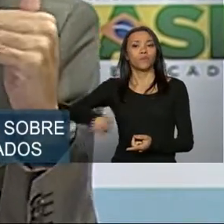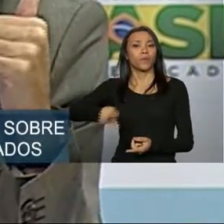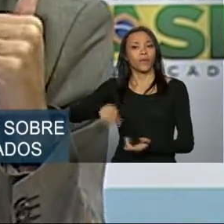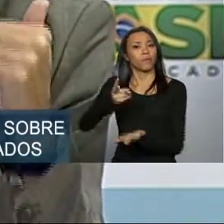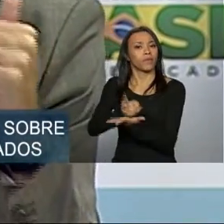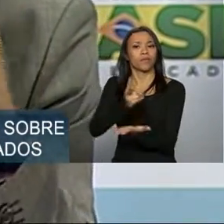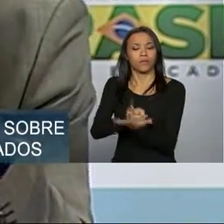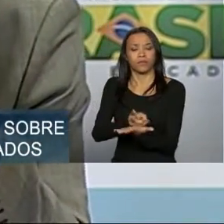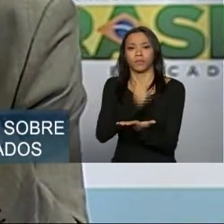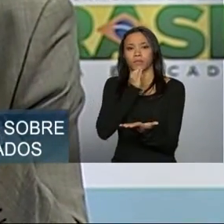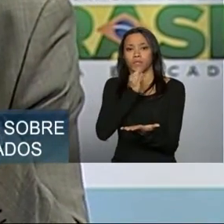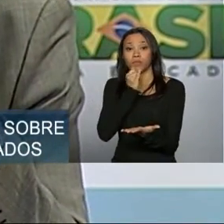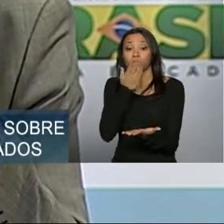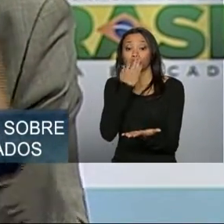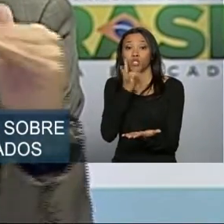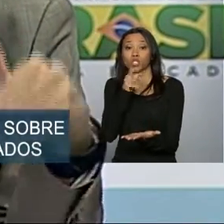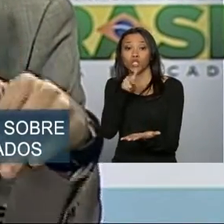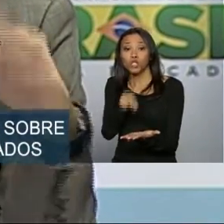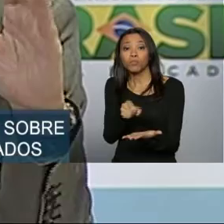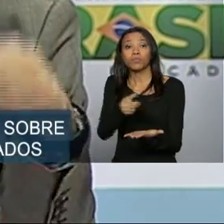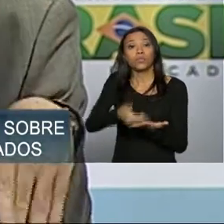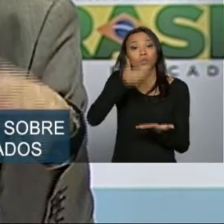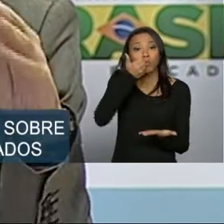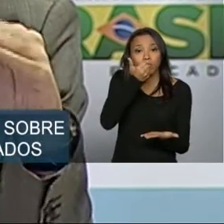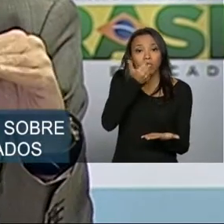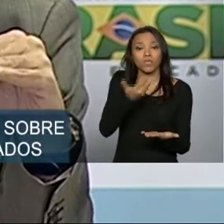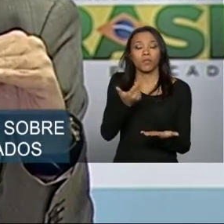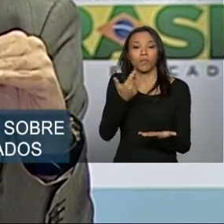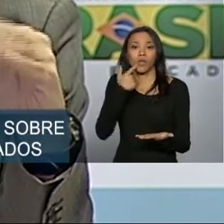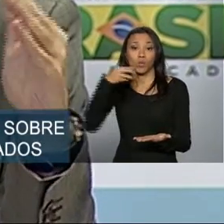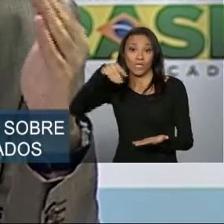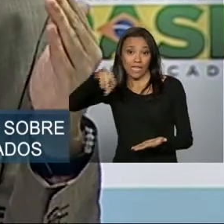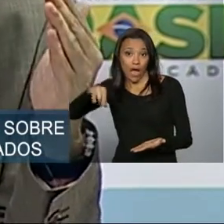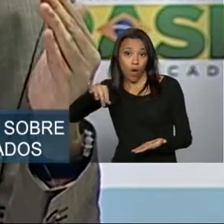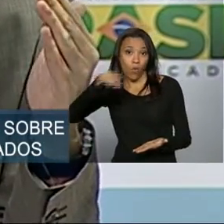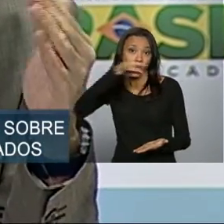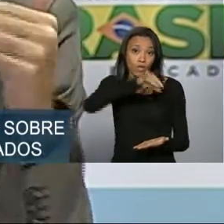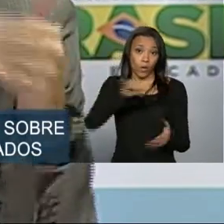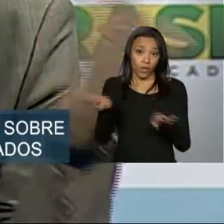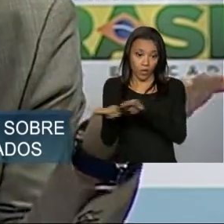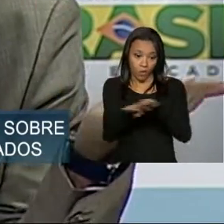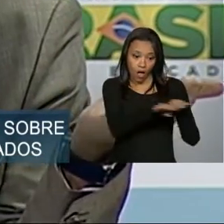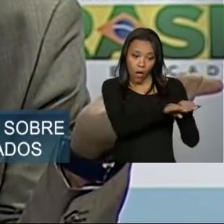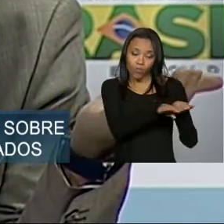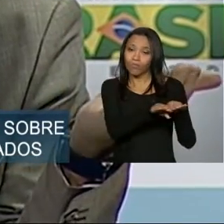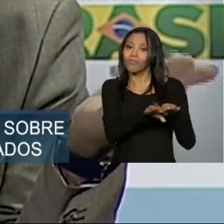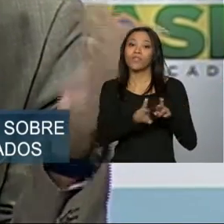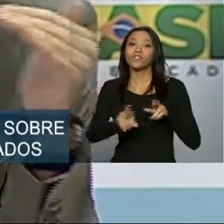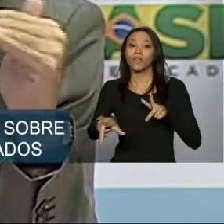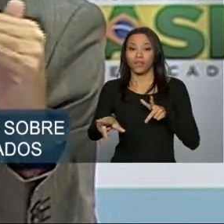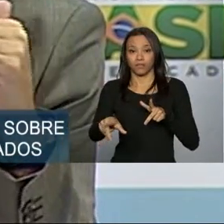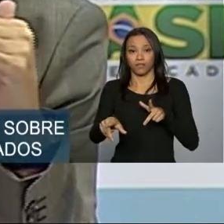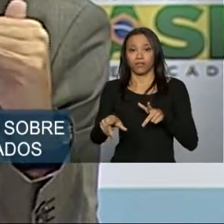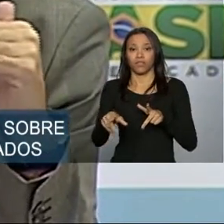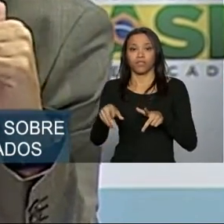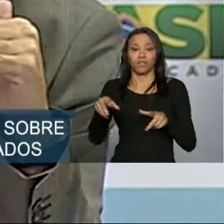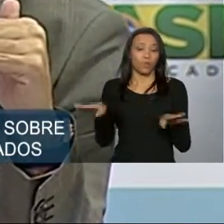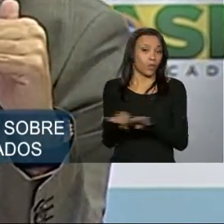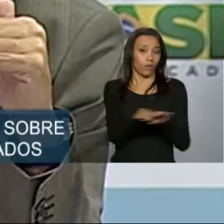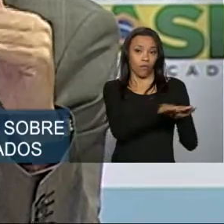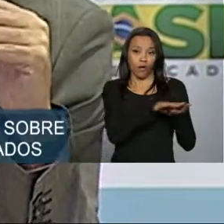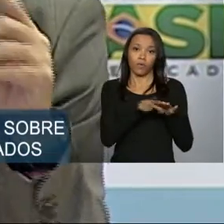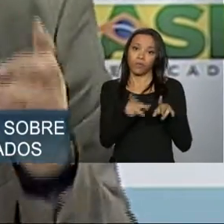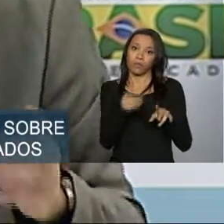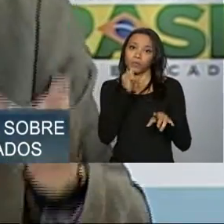coisa de acordo com o tipo de alimento, porque o teor de sal que vai em cada um deles varia. na preparação. Então, eles partem